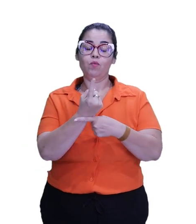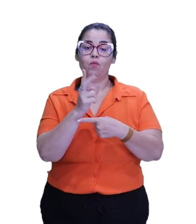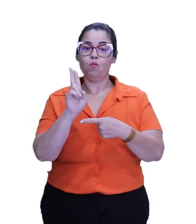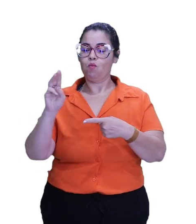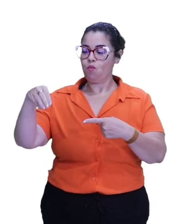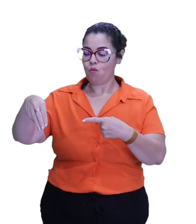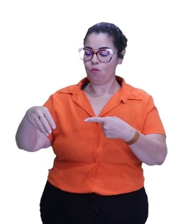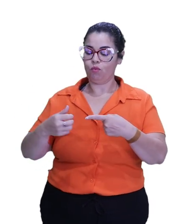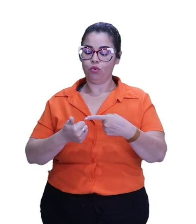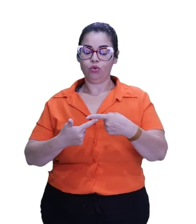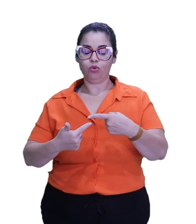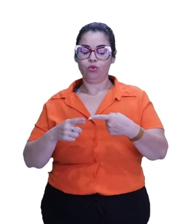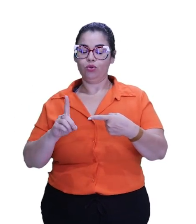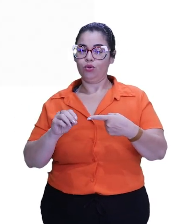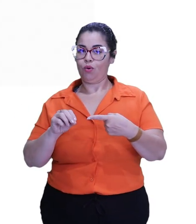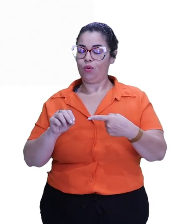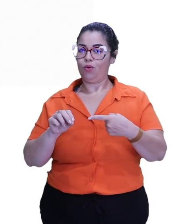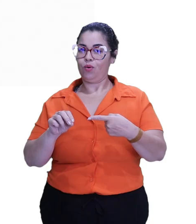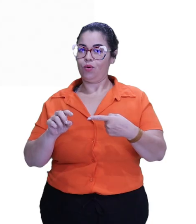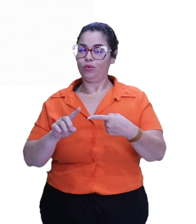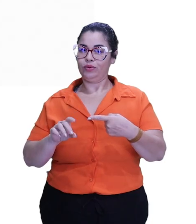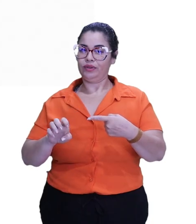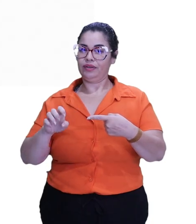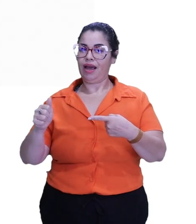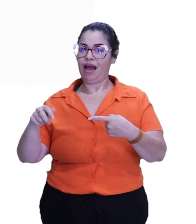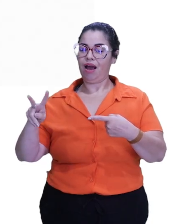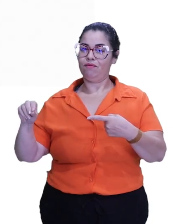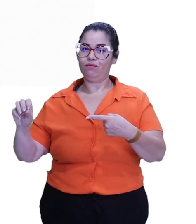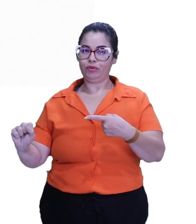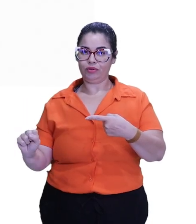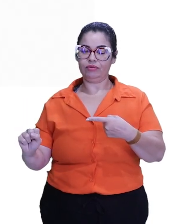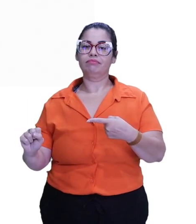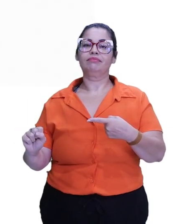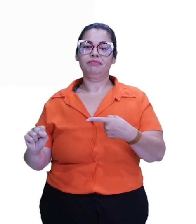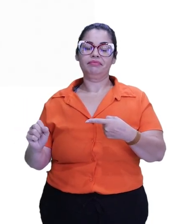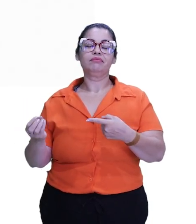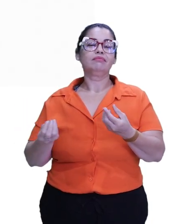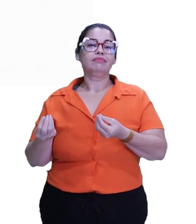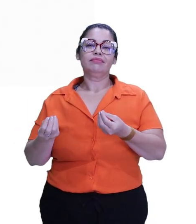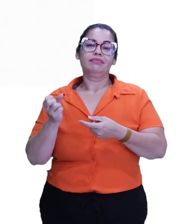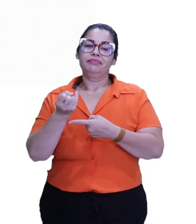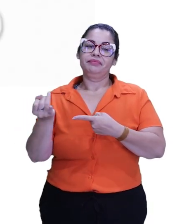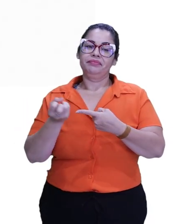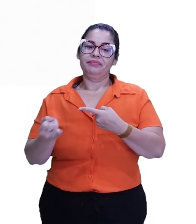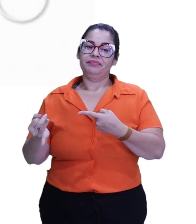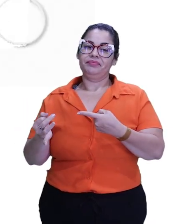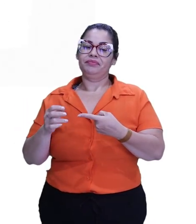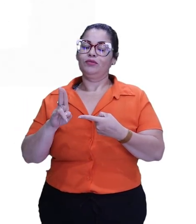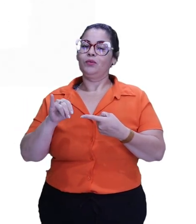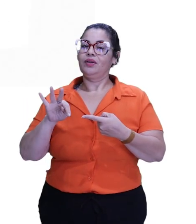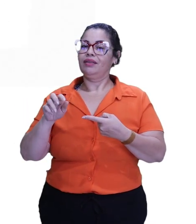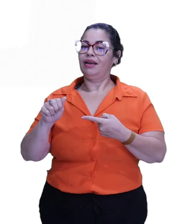temos 1/12. Agora vamos ver como são classificadas as frações, começando